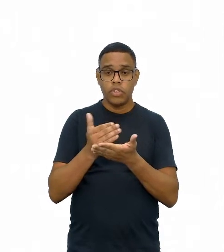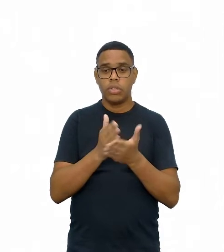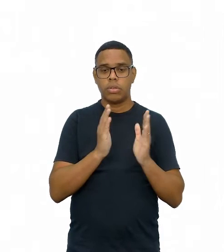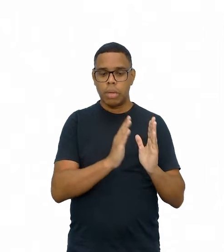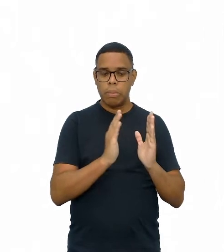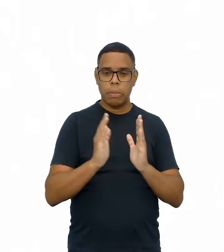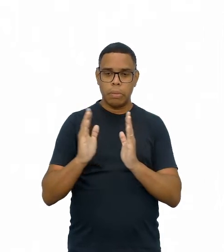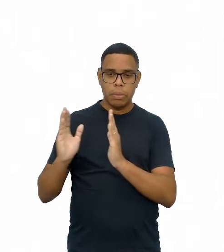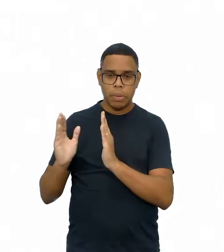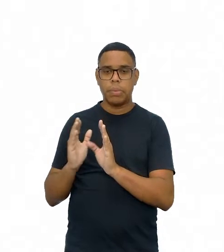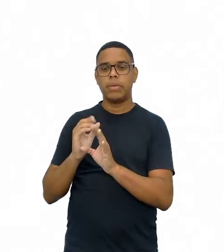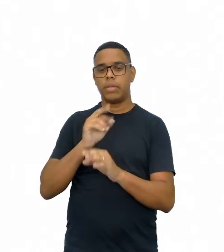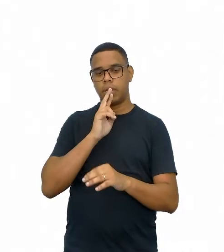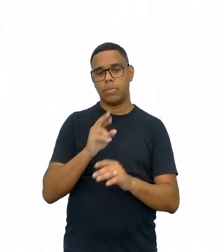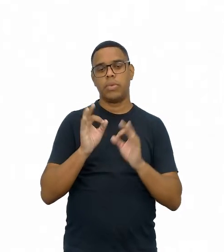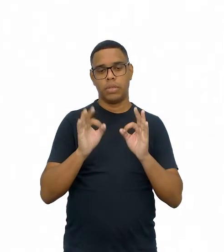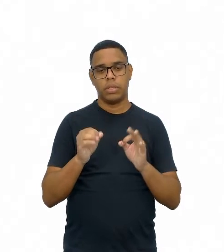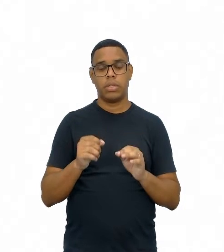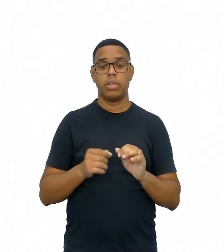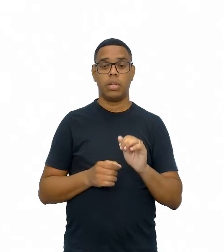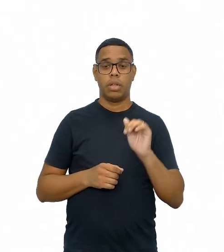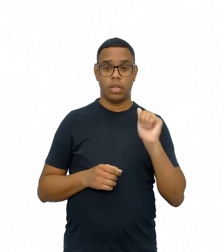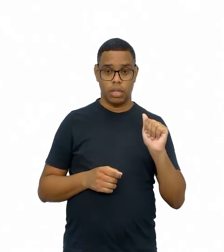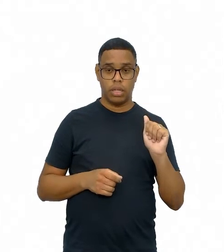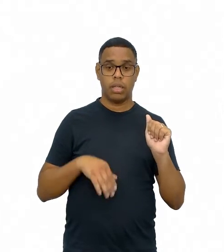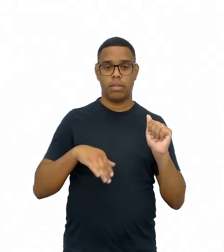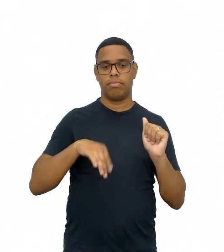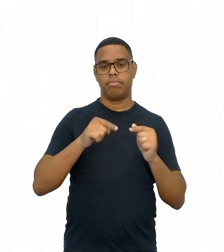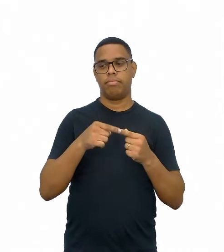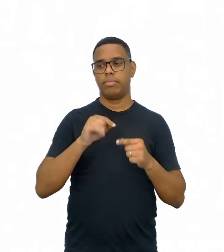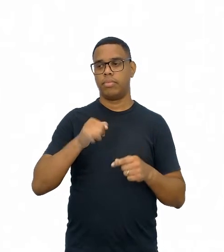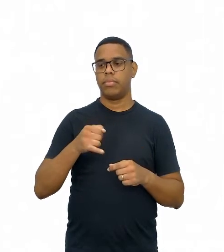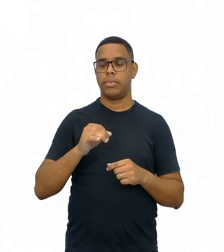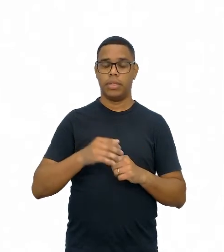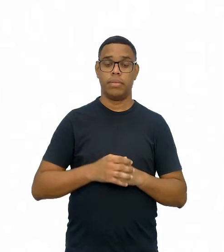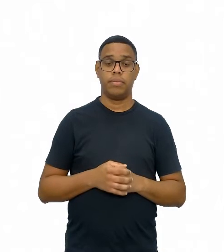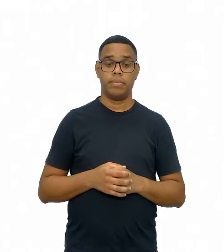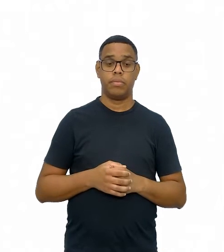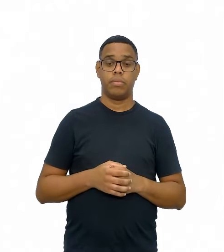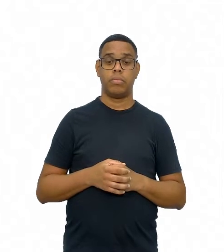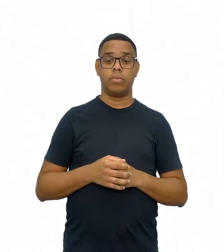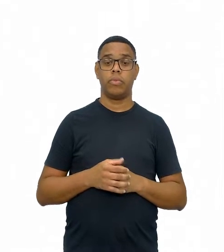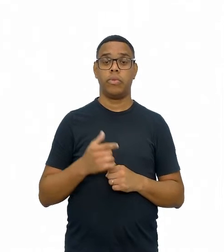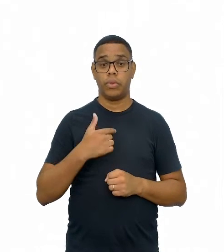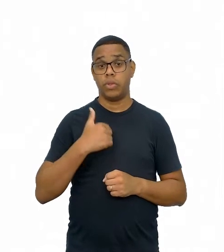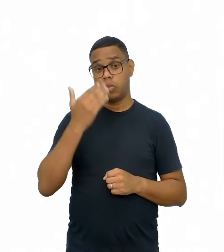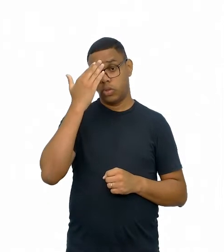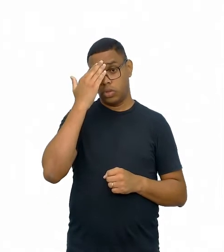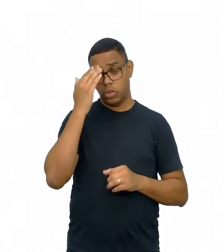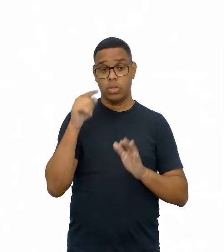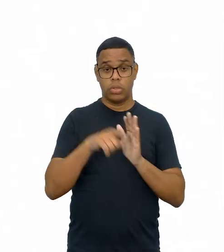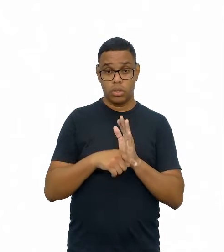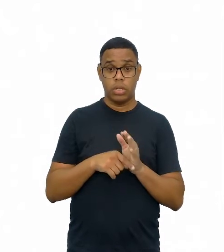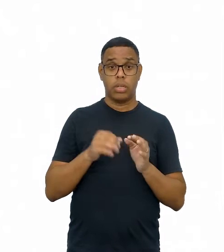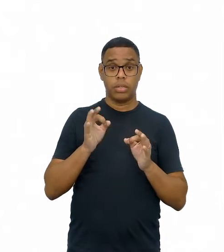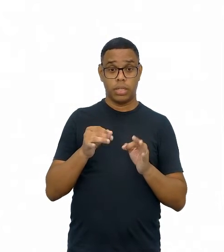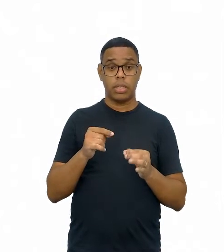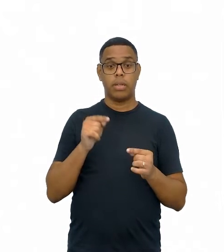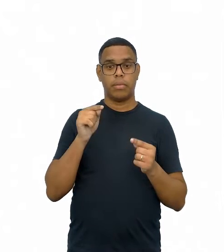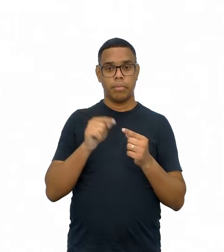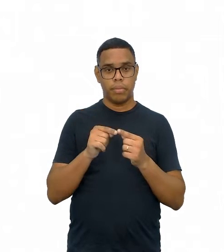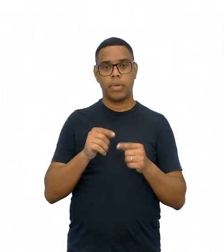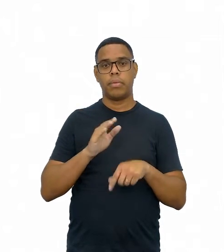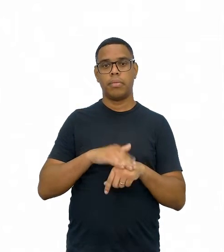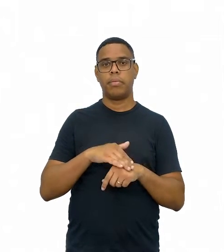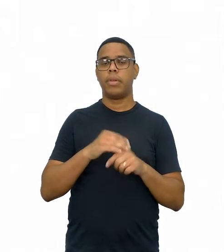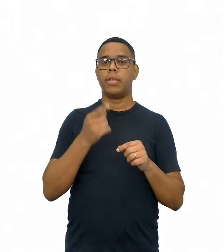dividido, chegando à resposta de que a letra A é a mais correta. Eu sei, inclusive, que nesta questão o índice de acerto foi muito